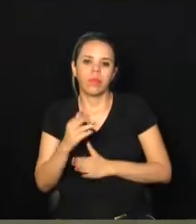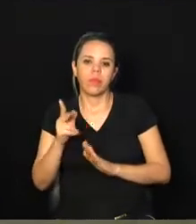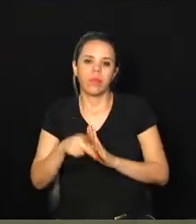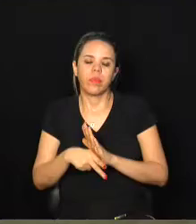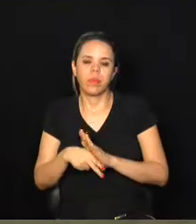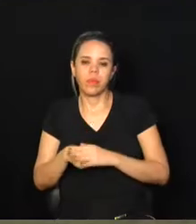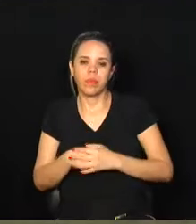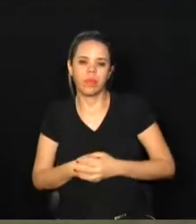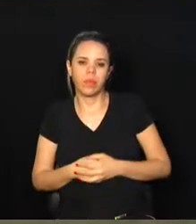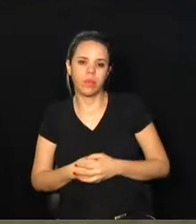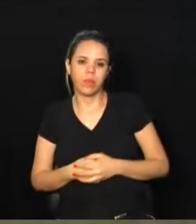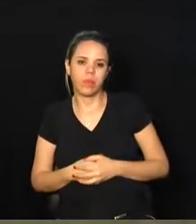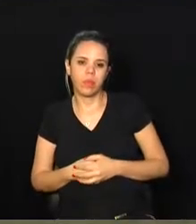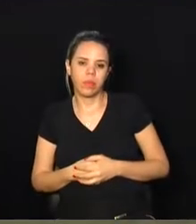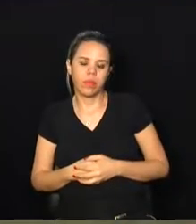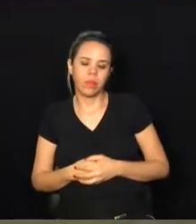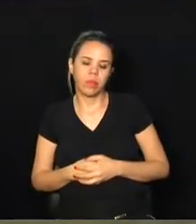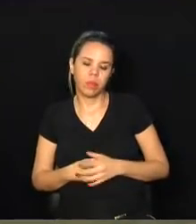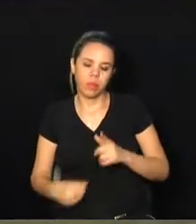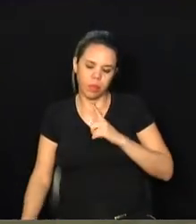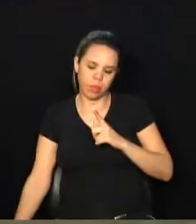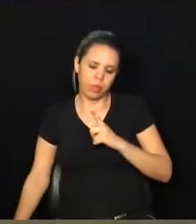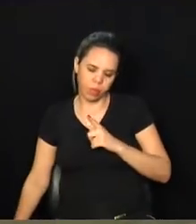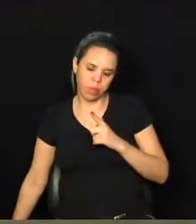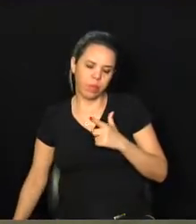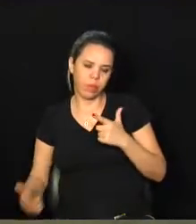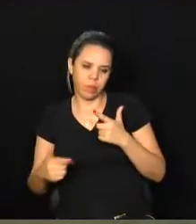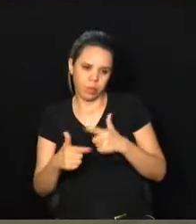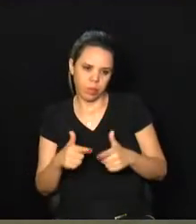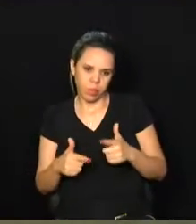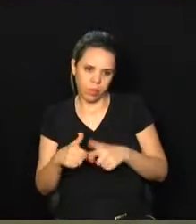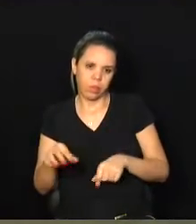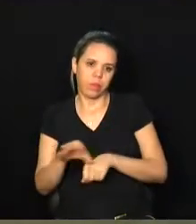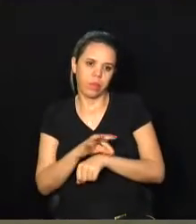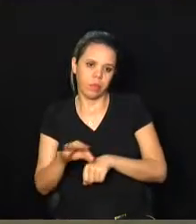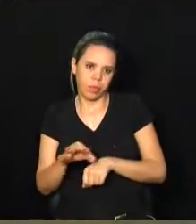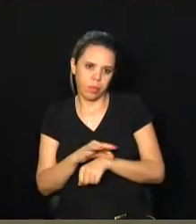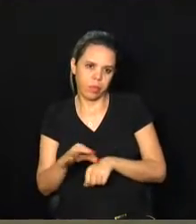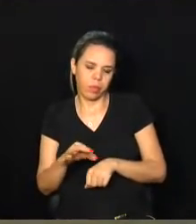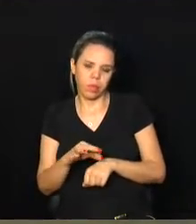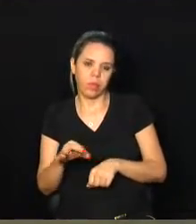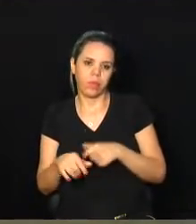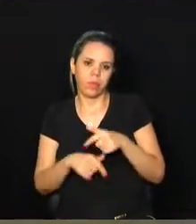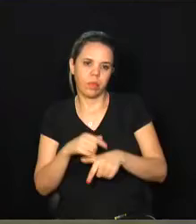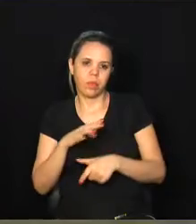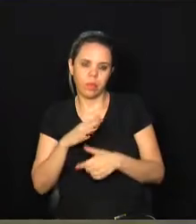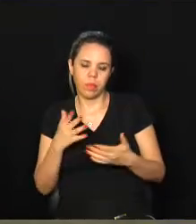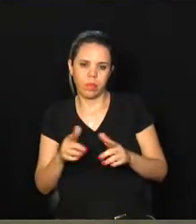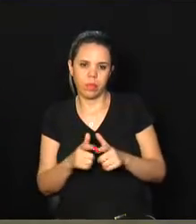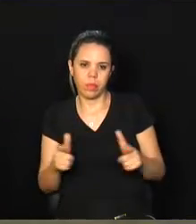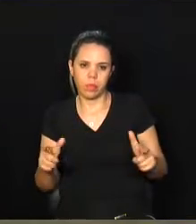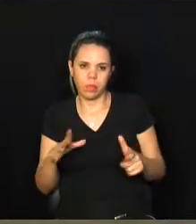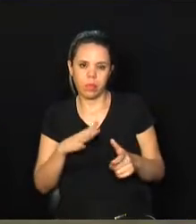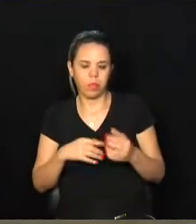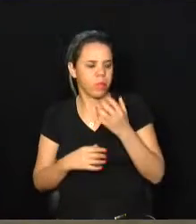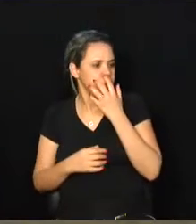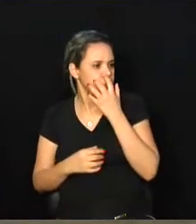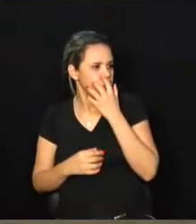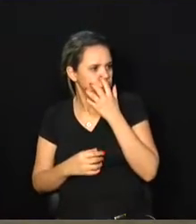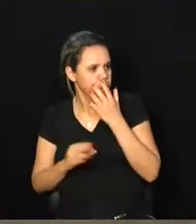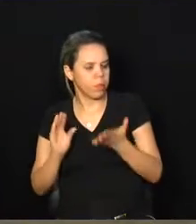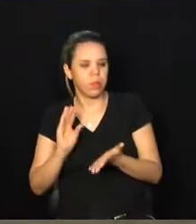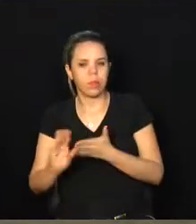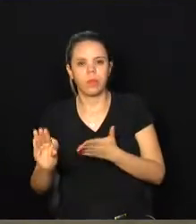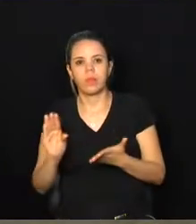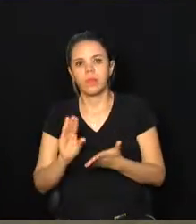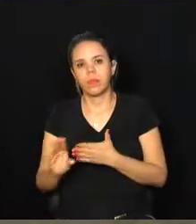Então, isso tem um problema com os arquitetos, mas tem um problema que é a dinâmica da cidade, o crescimento da cidade, o